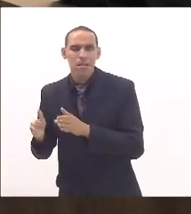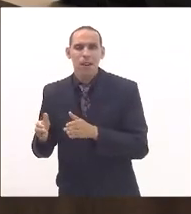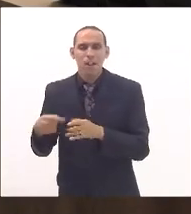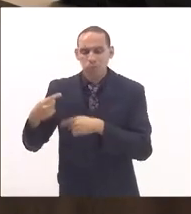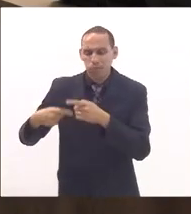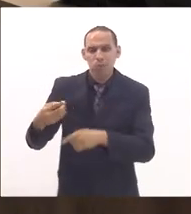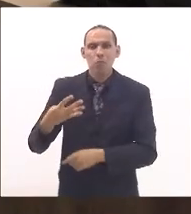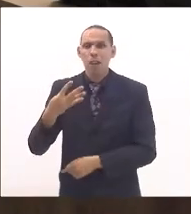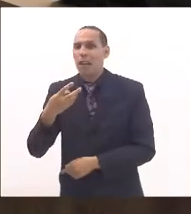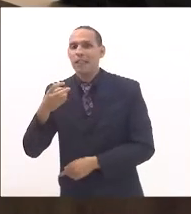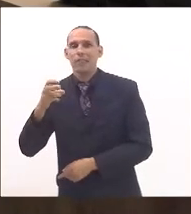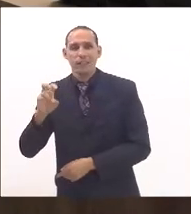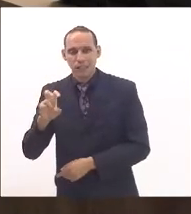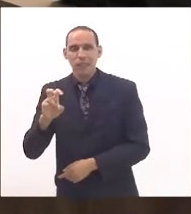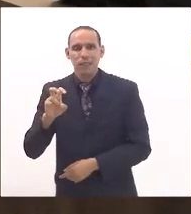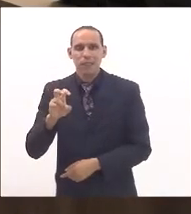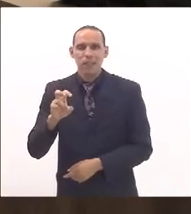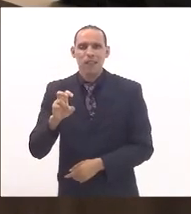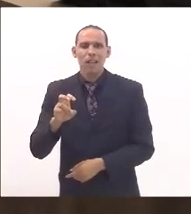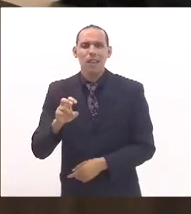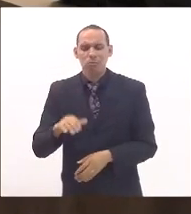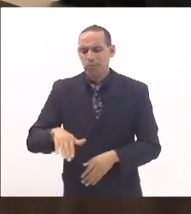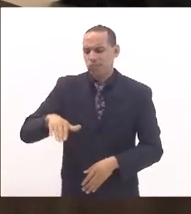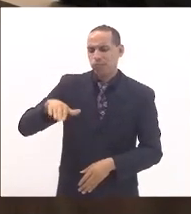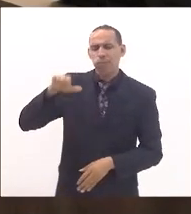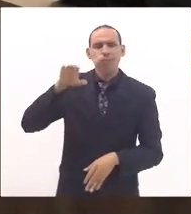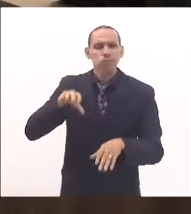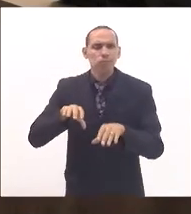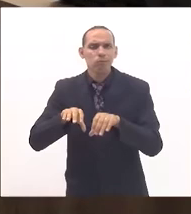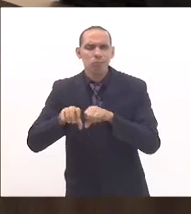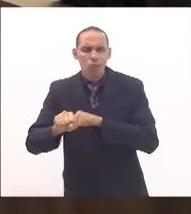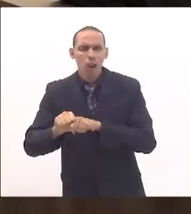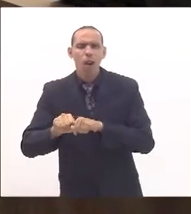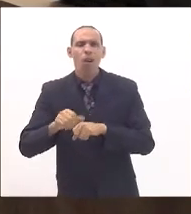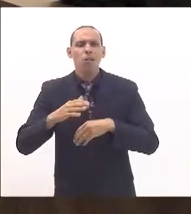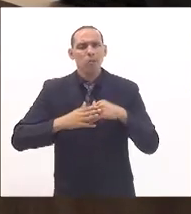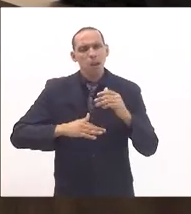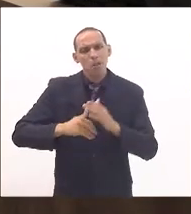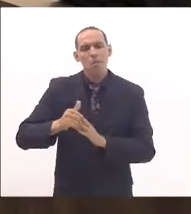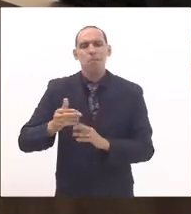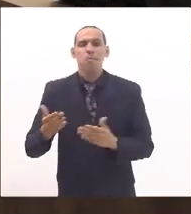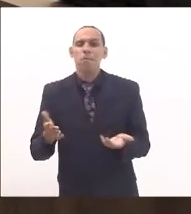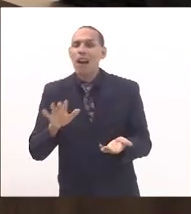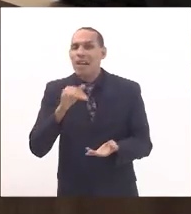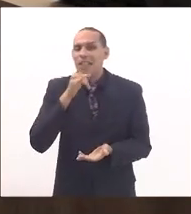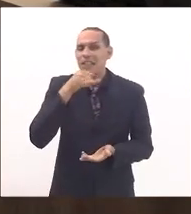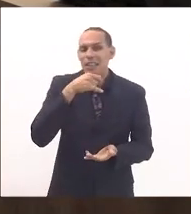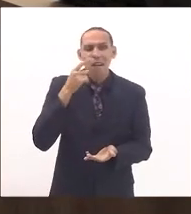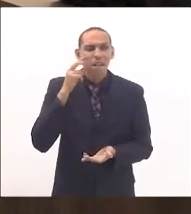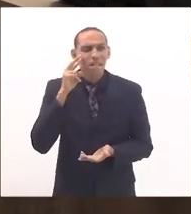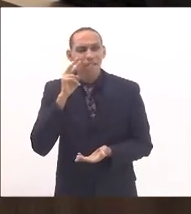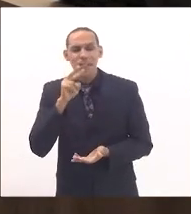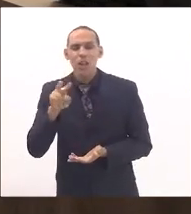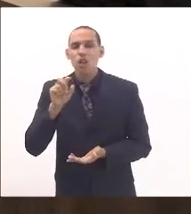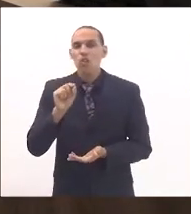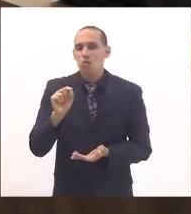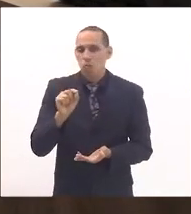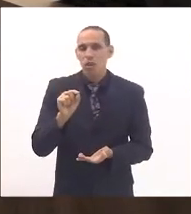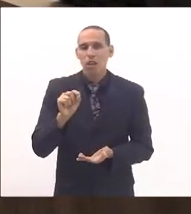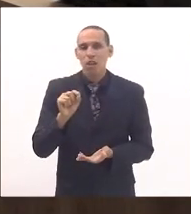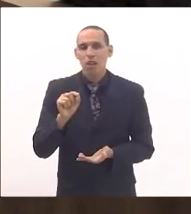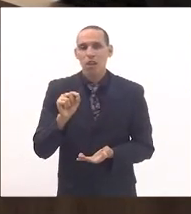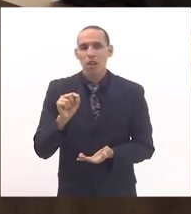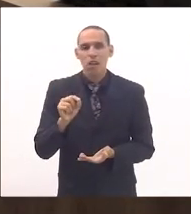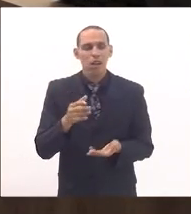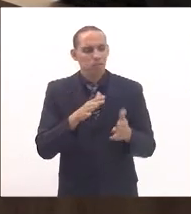daquela família, que cresceram, se formaram, estudaram, se qualificaram, e, ao mesmo tempo, é triste ver também o abandono de vários logradouros públicos do centro do Rio de